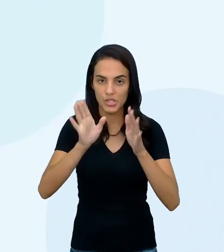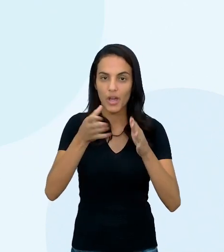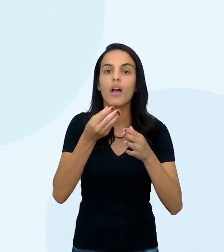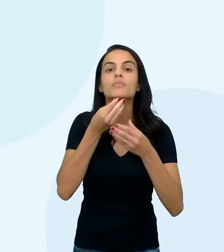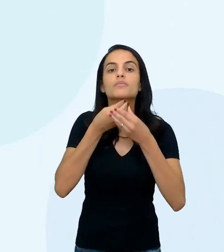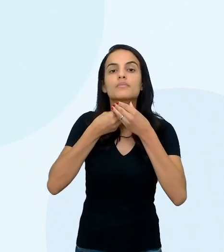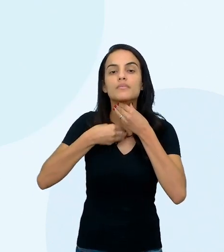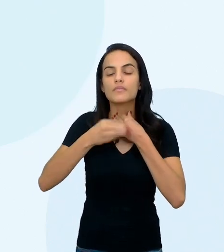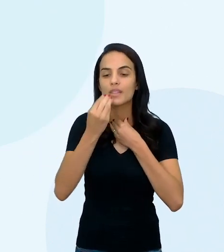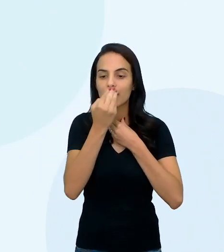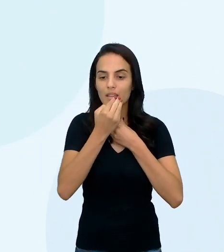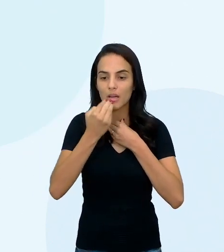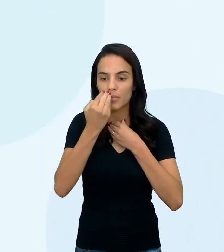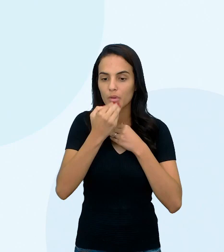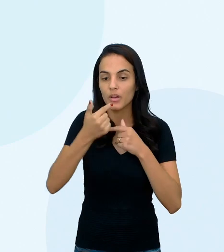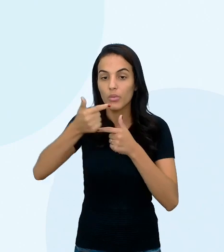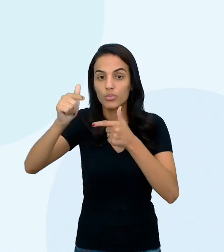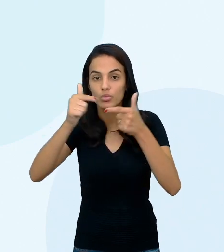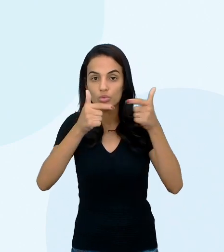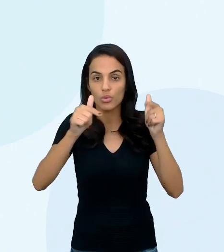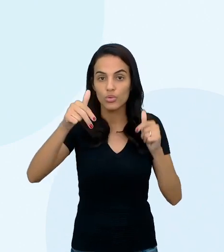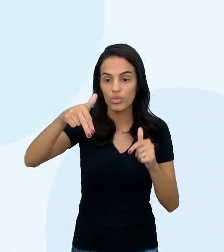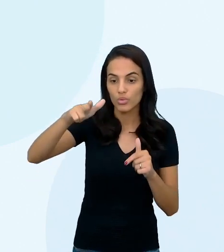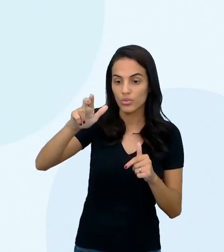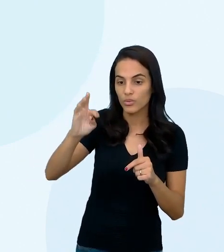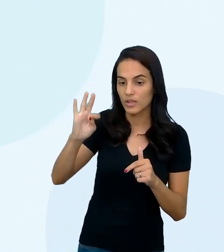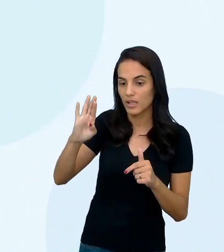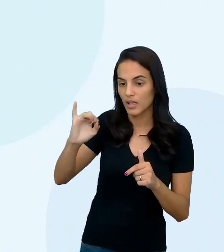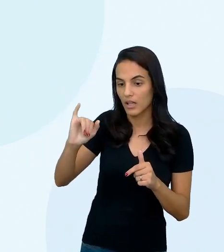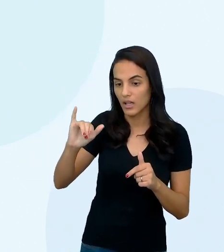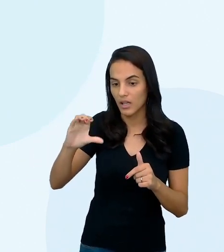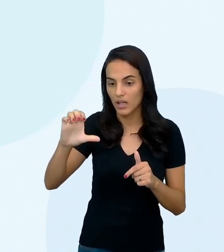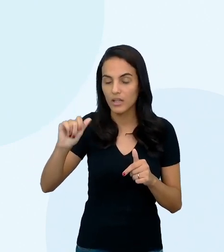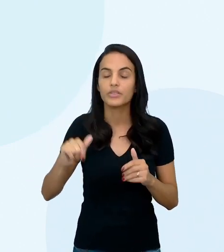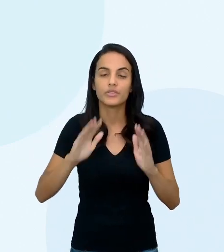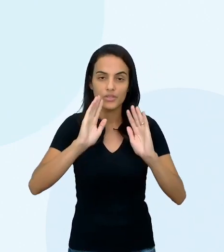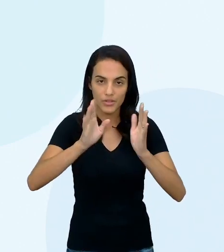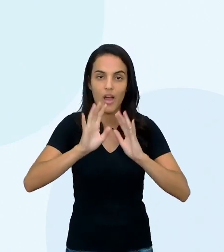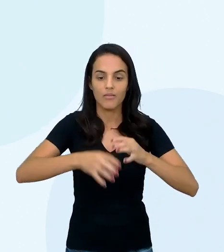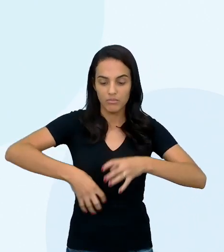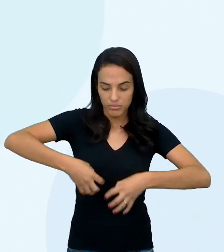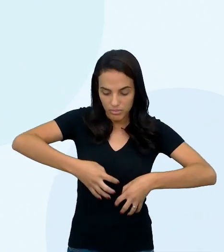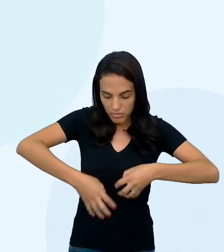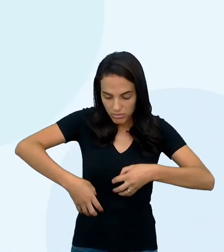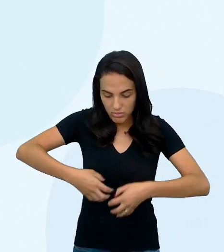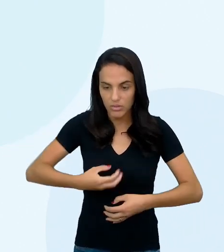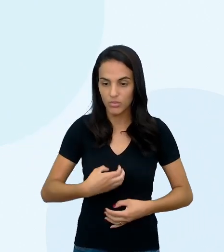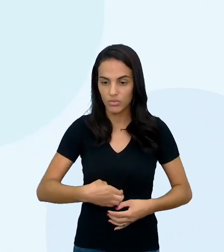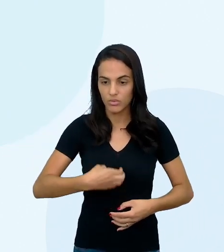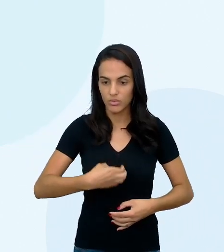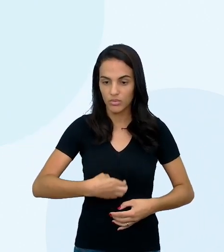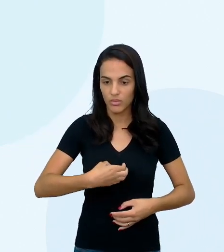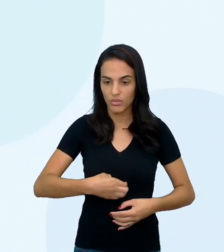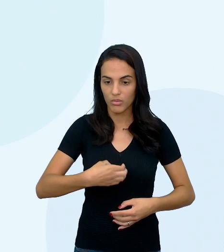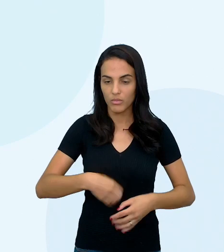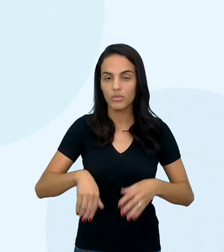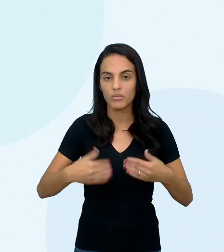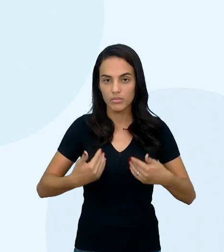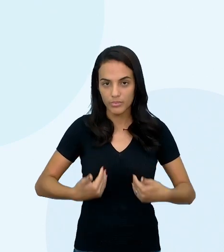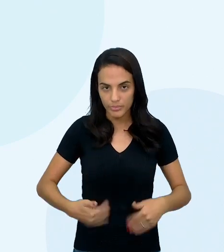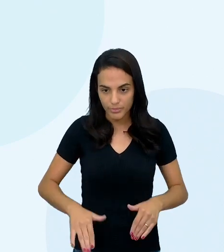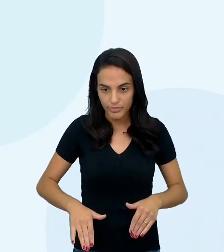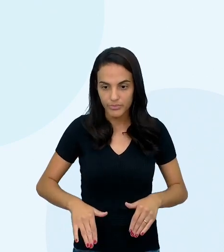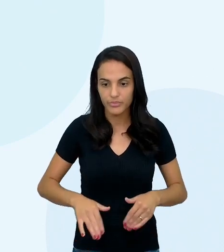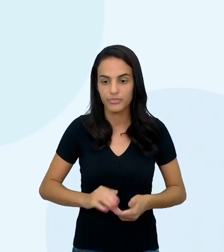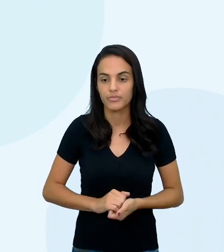outros nutrientes vão ser aí sim digeridos a partir daí, de estômago para baixo, né? De estômago e